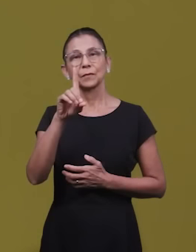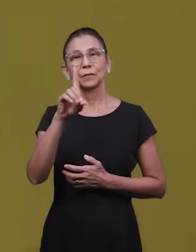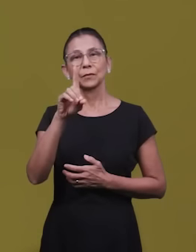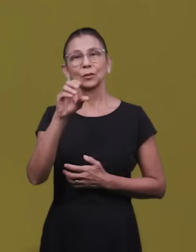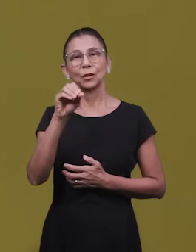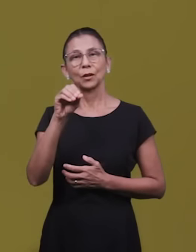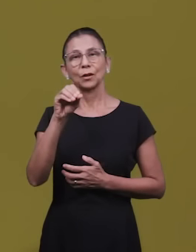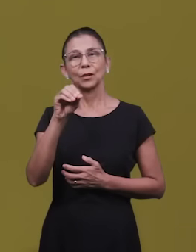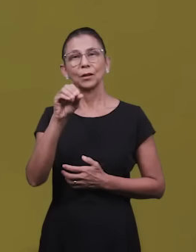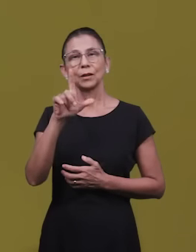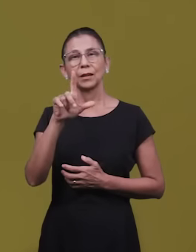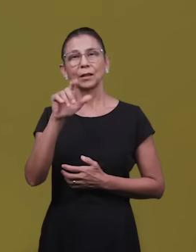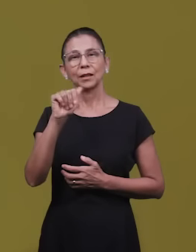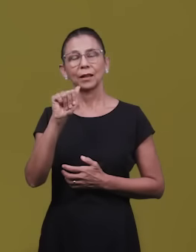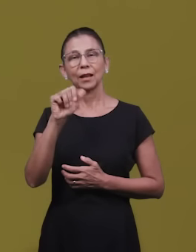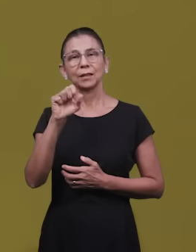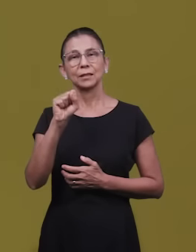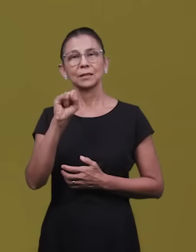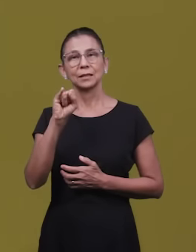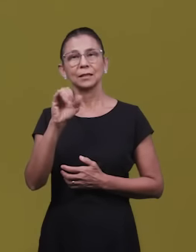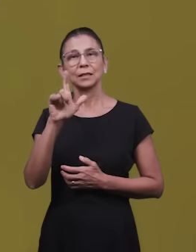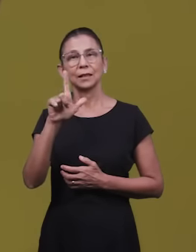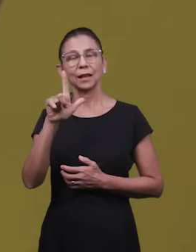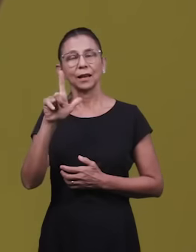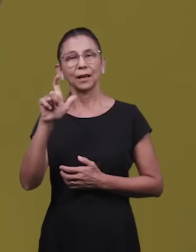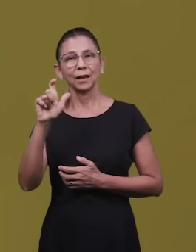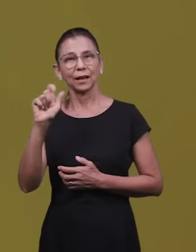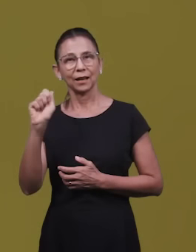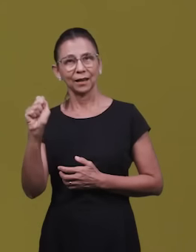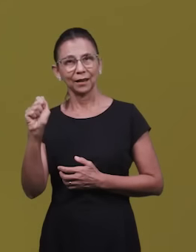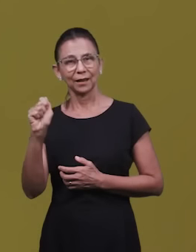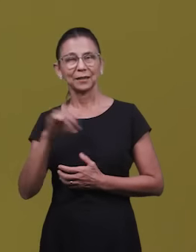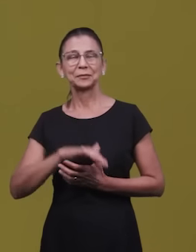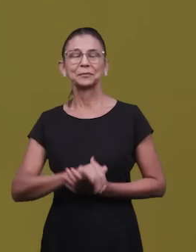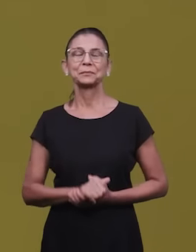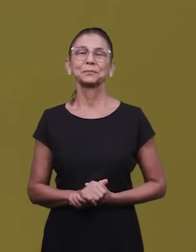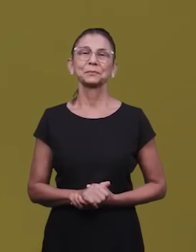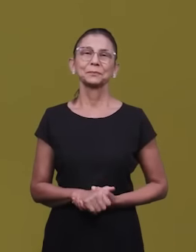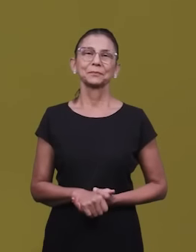Dó, lá, dó, si, sol, si, lá.